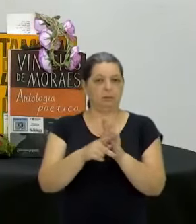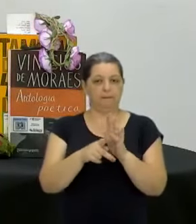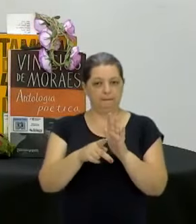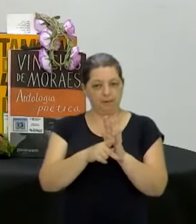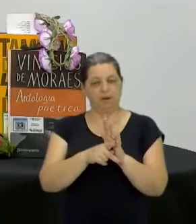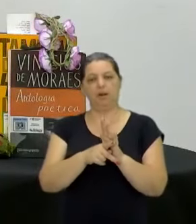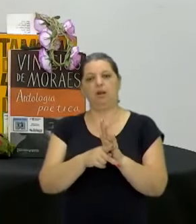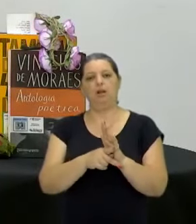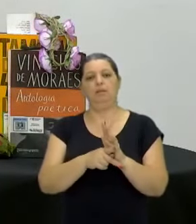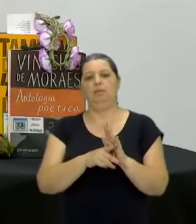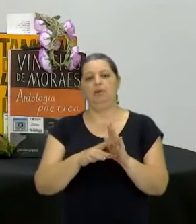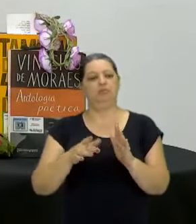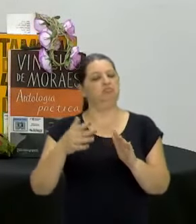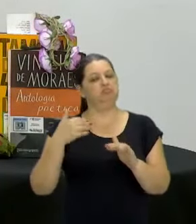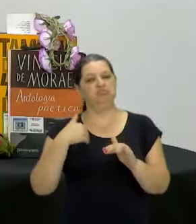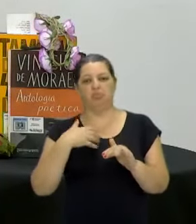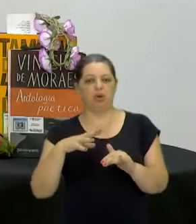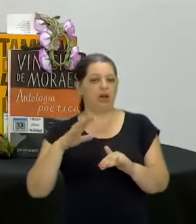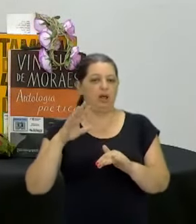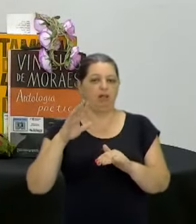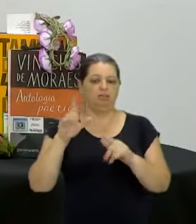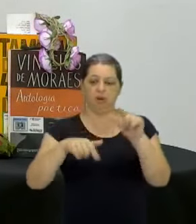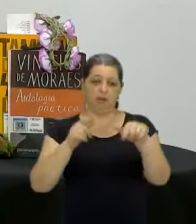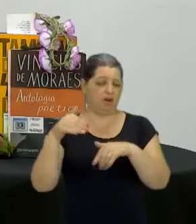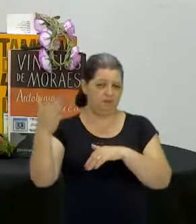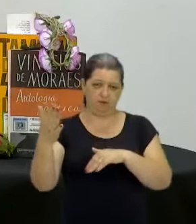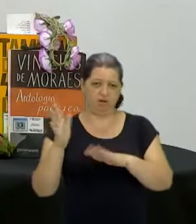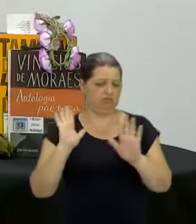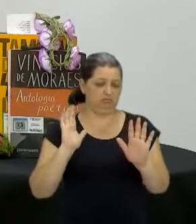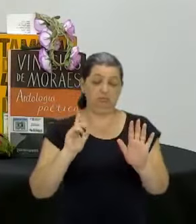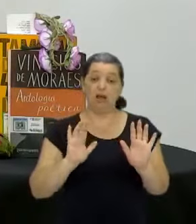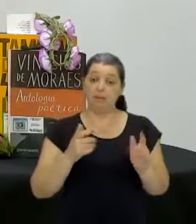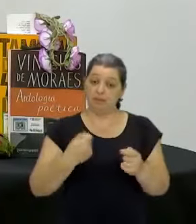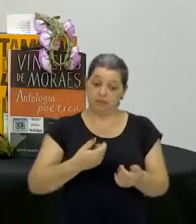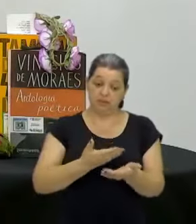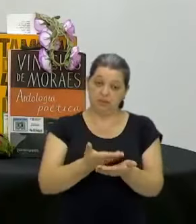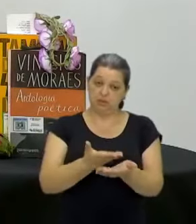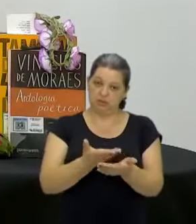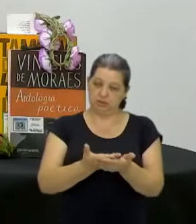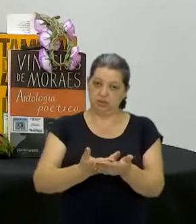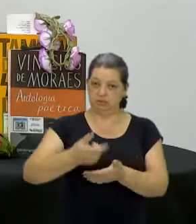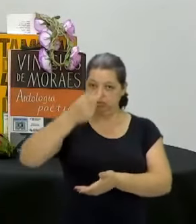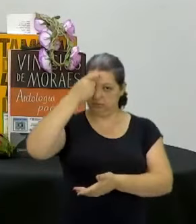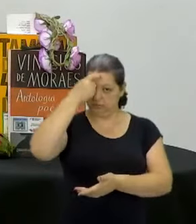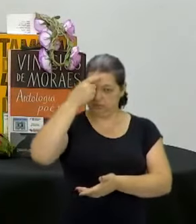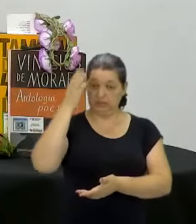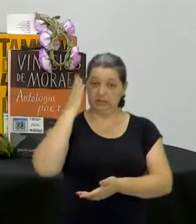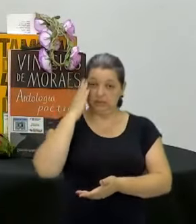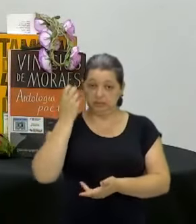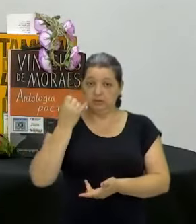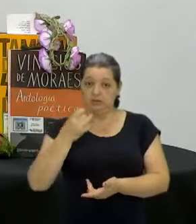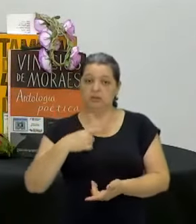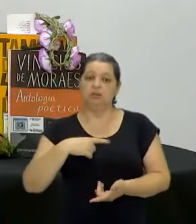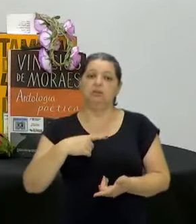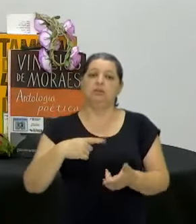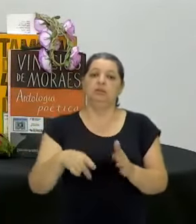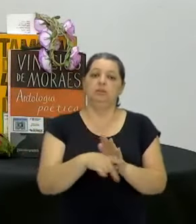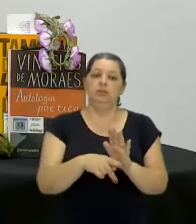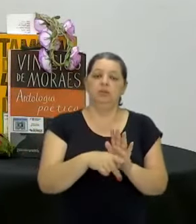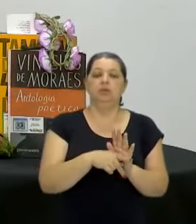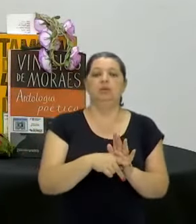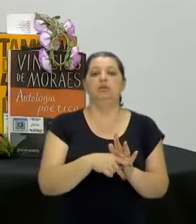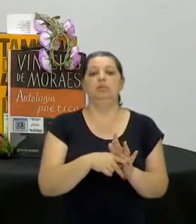do lar, de dona de casa, ok. Mas estude, né? Para você ter uma consciência, para você saber se você está num relacionamento abusivo ou